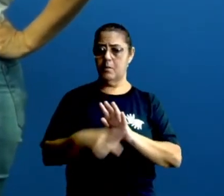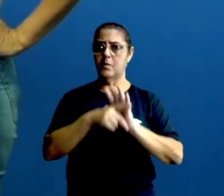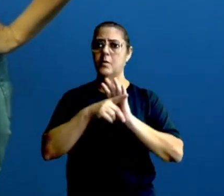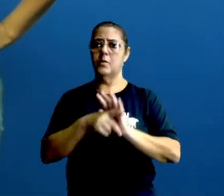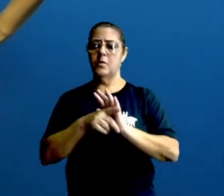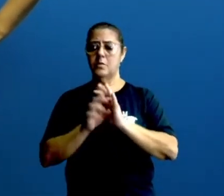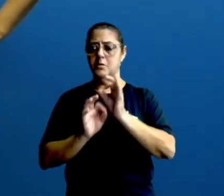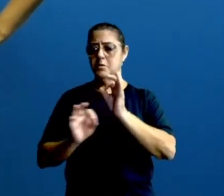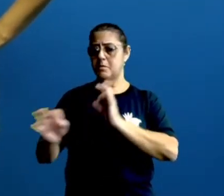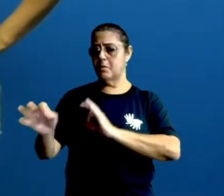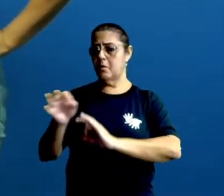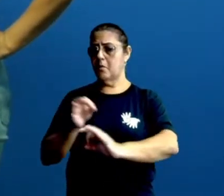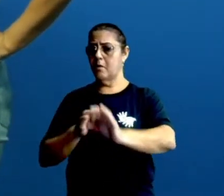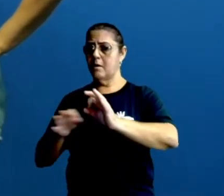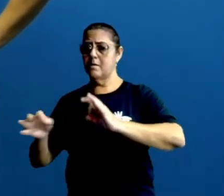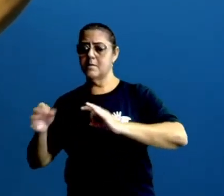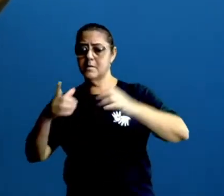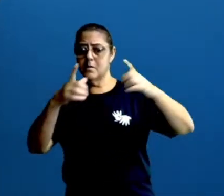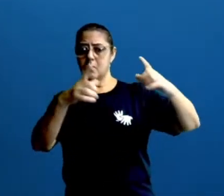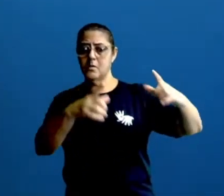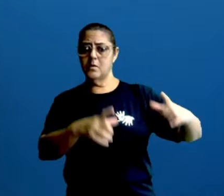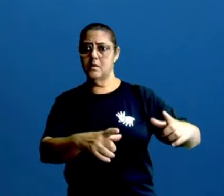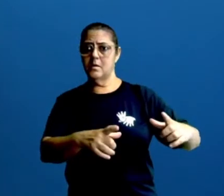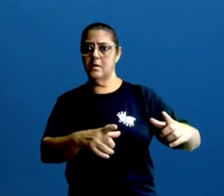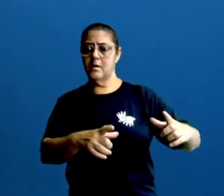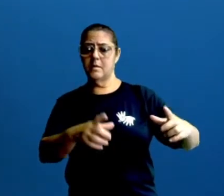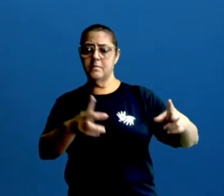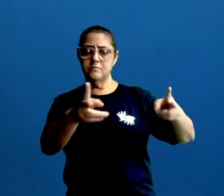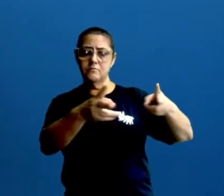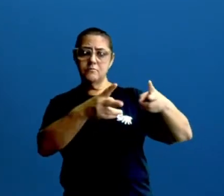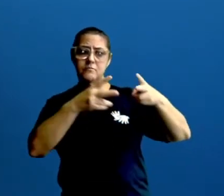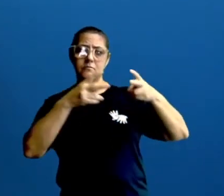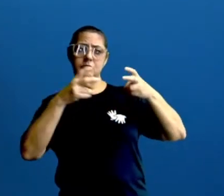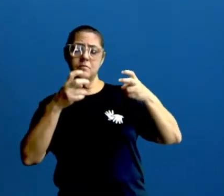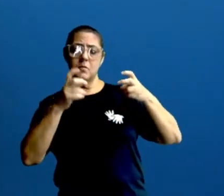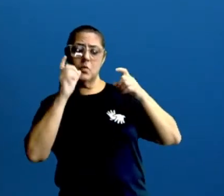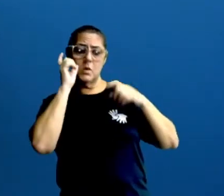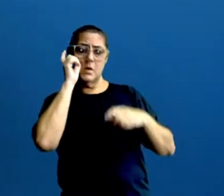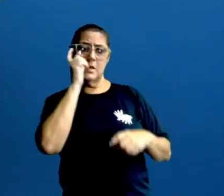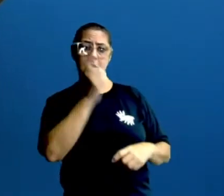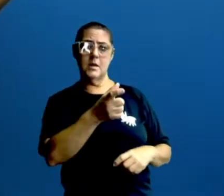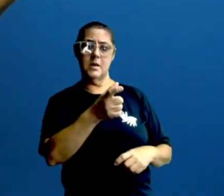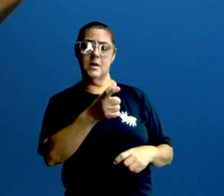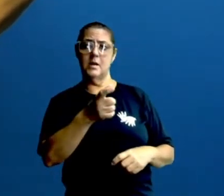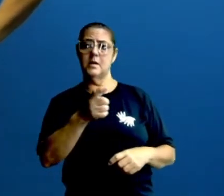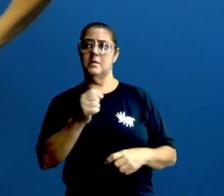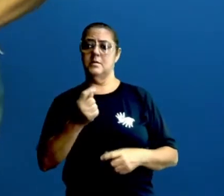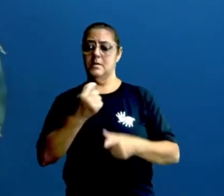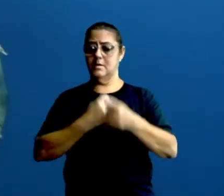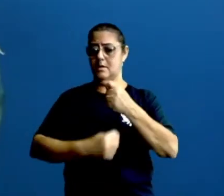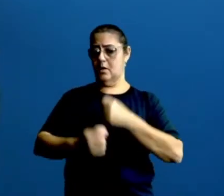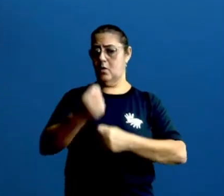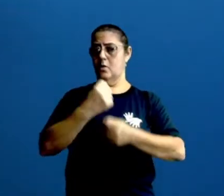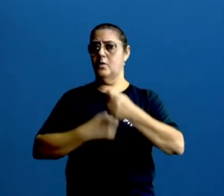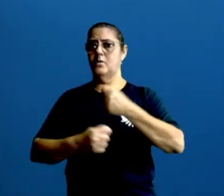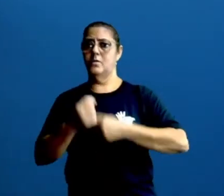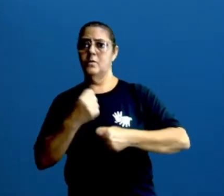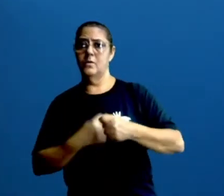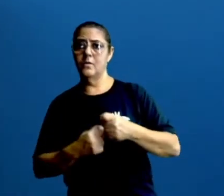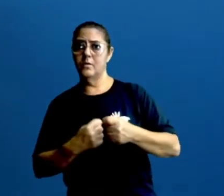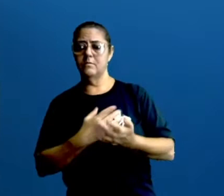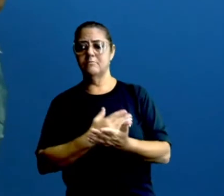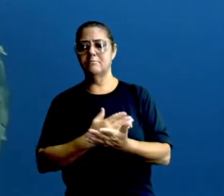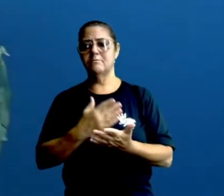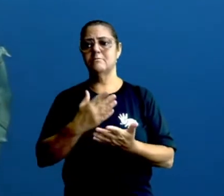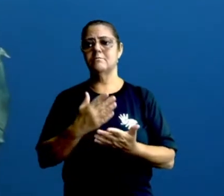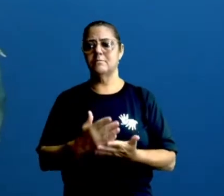de organização do espaço com vista nos seus interesses econômicos. Então, a partir